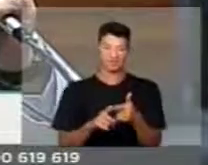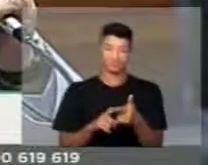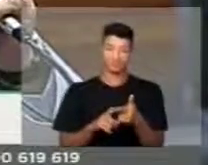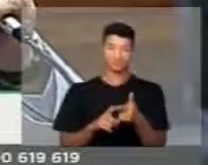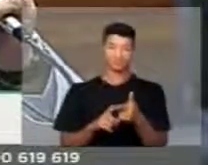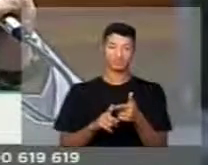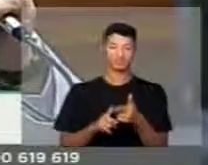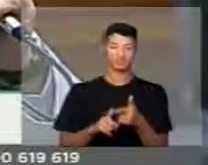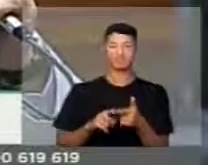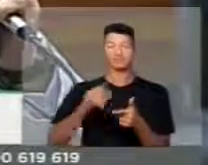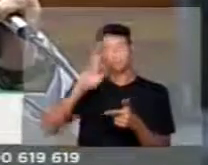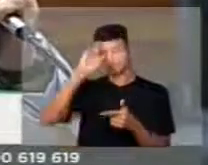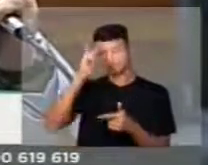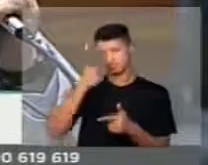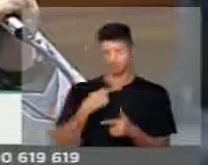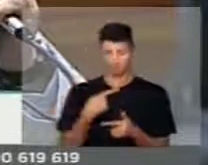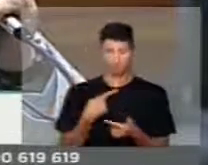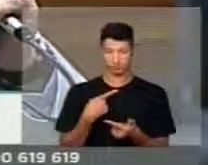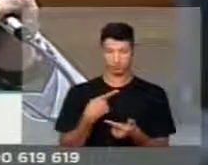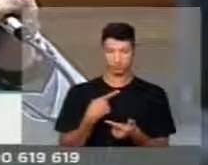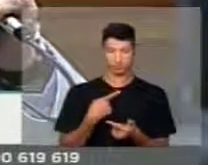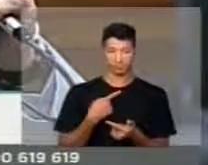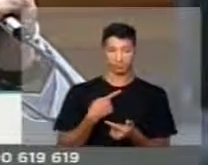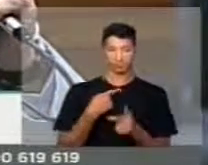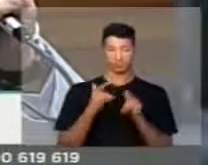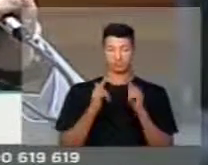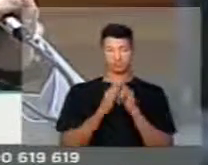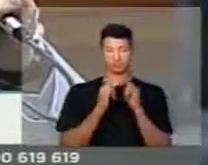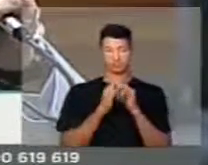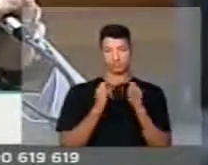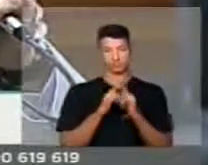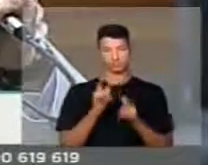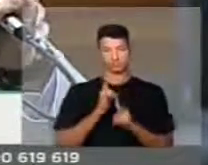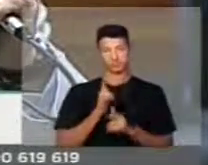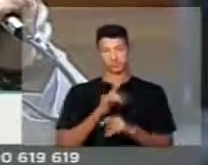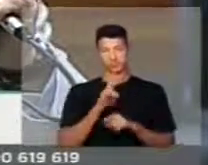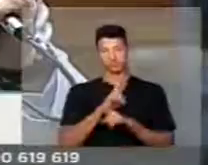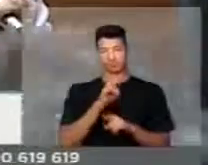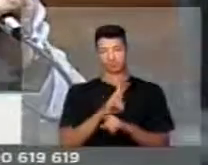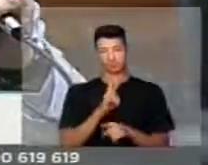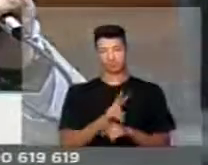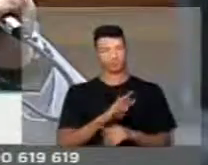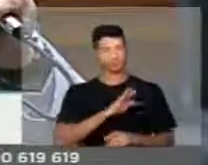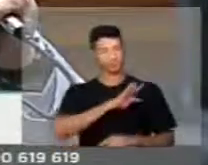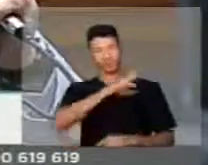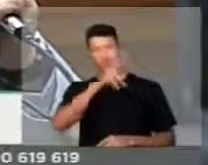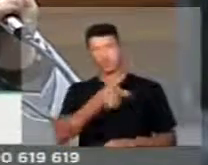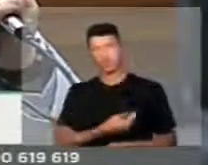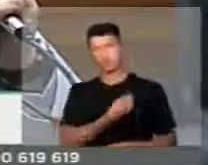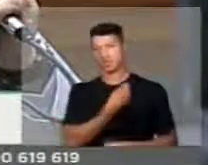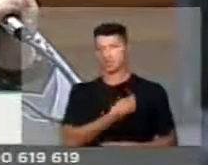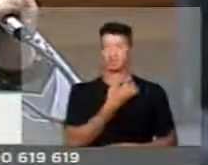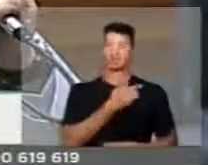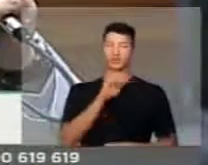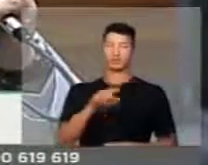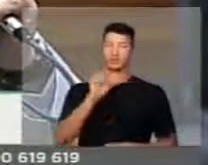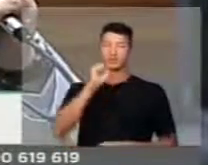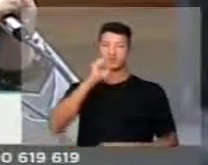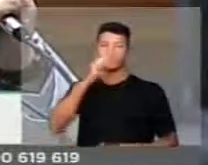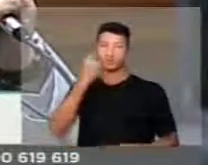de caráter muito pessoal, de uma amizade que eu preservei durante toda a vida, que é